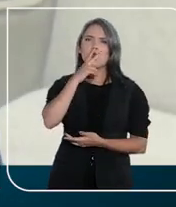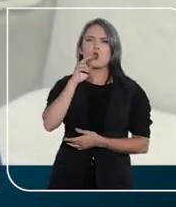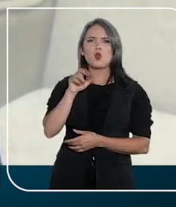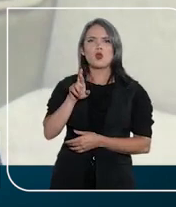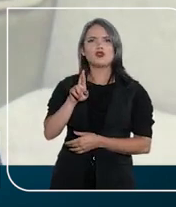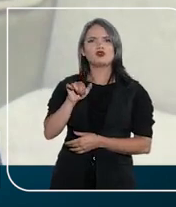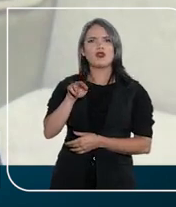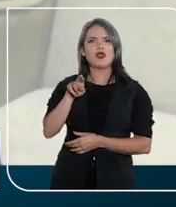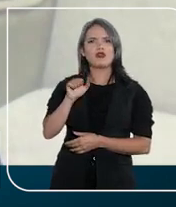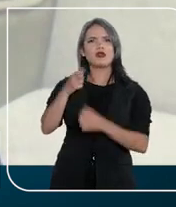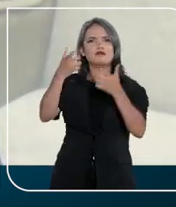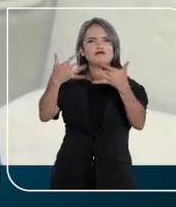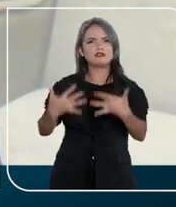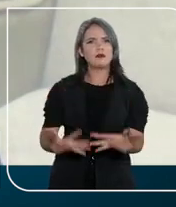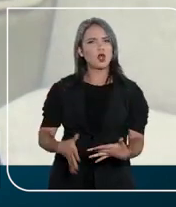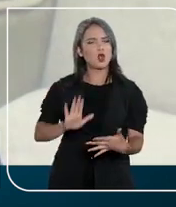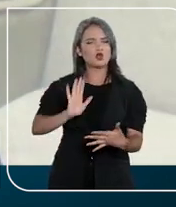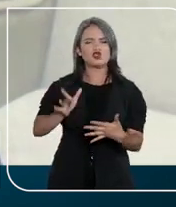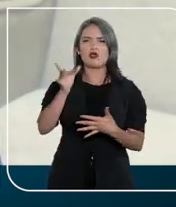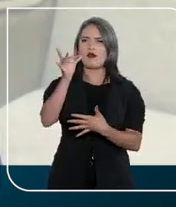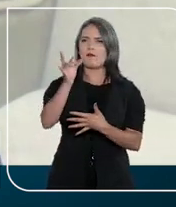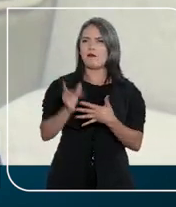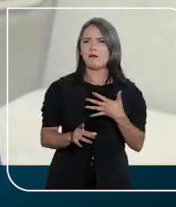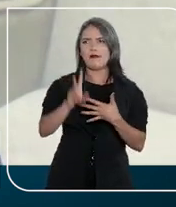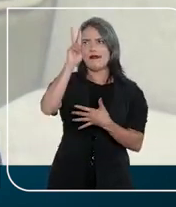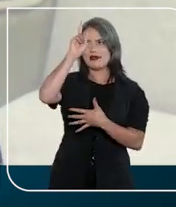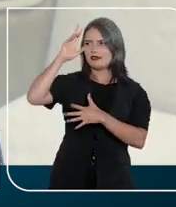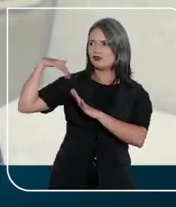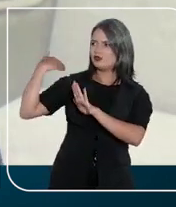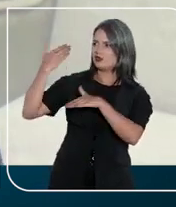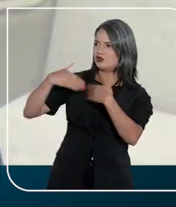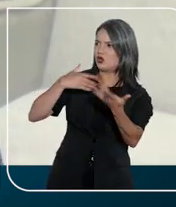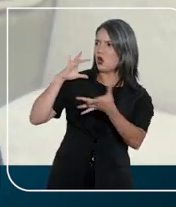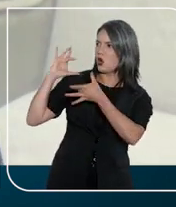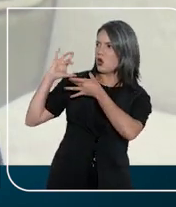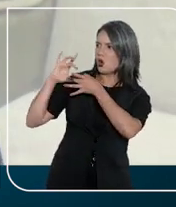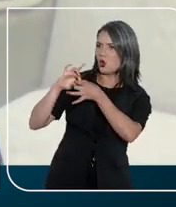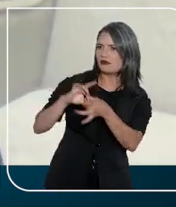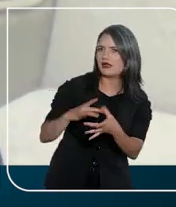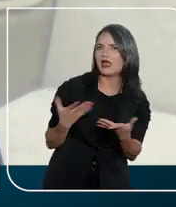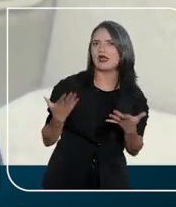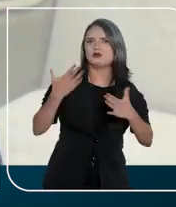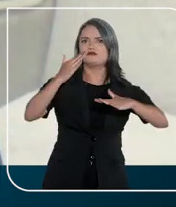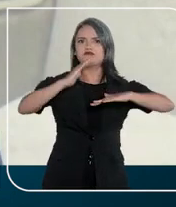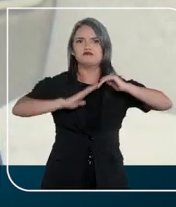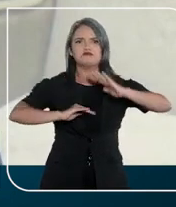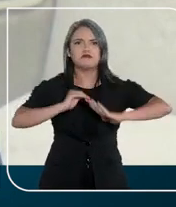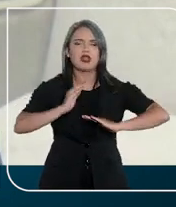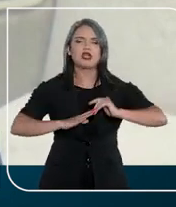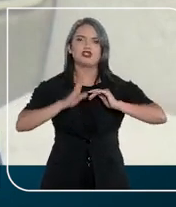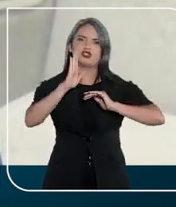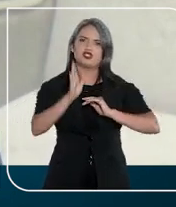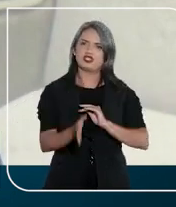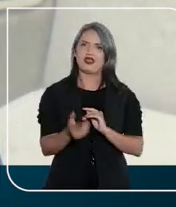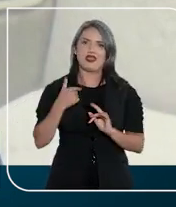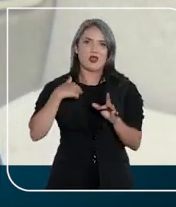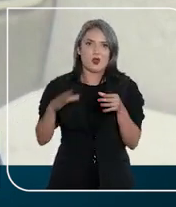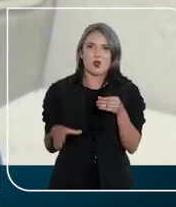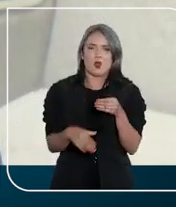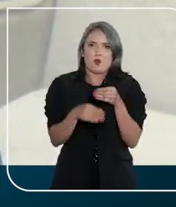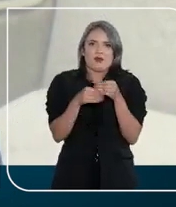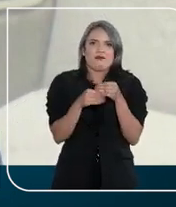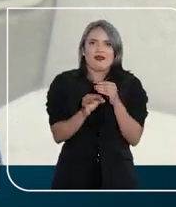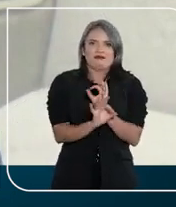apresentação dessa questão, seja do ponto de vista histórico, do ponto de vista teórico e do ponto de vista prático, né? Não tenho muitas considerações a